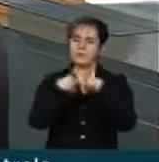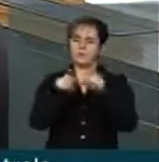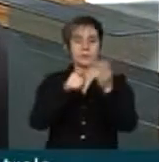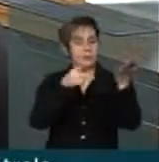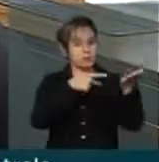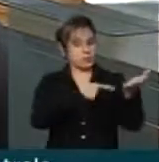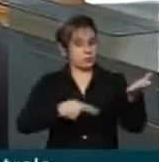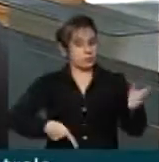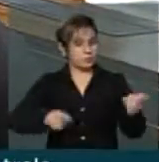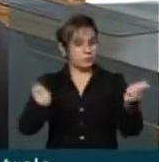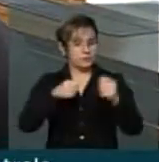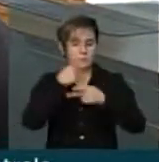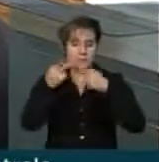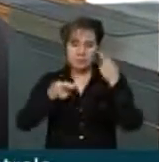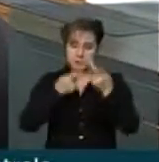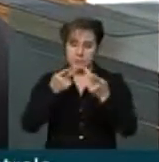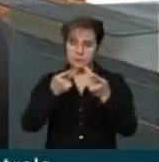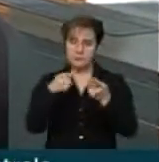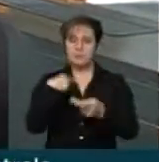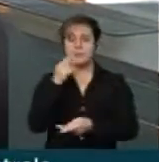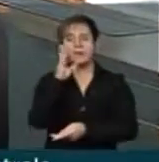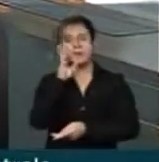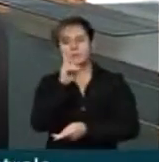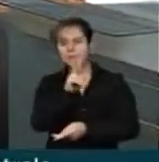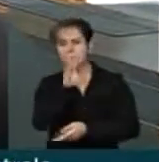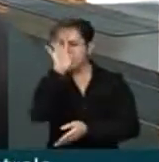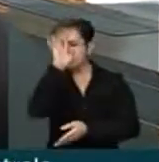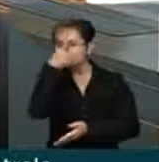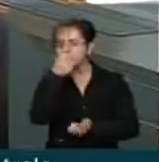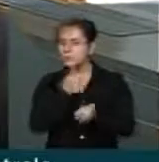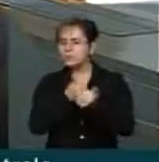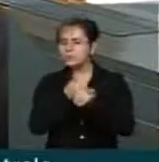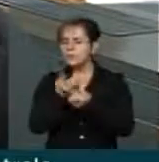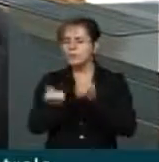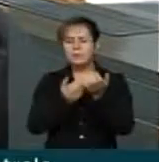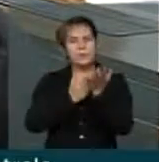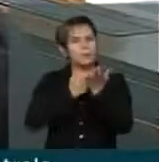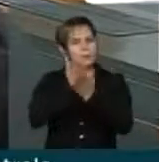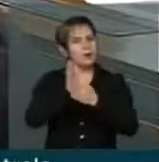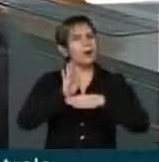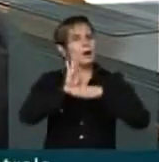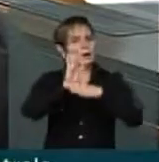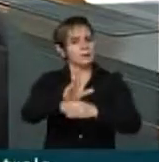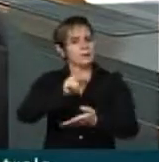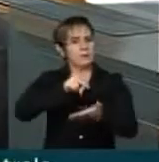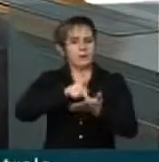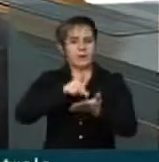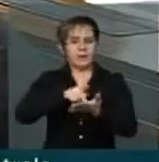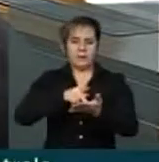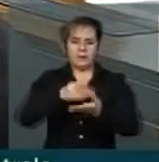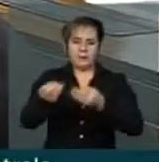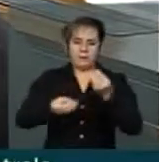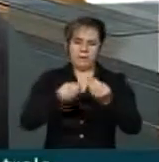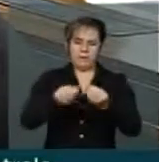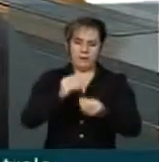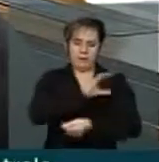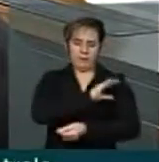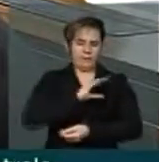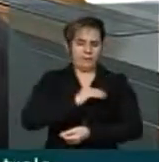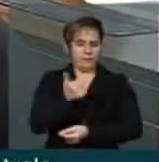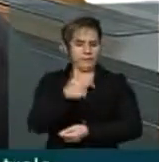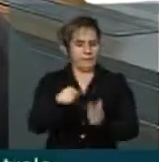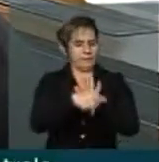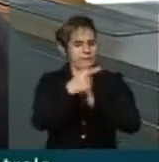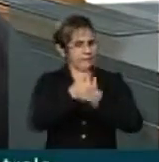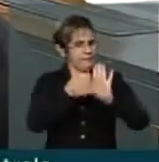possa falar, para que a gente veja um caminho, um rumo, que a gente possa contribuir efetivamente com essa subcomissão que Vossa